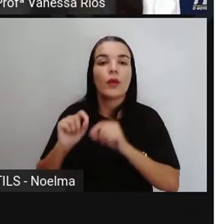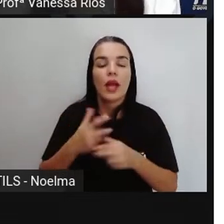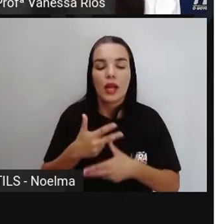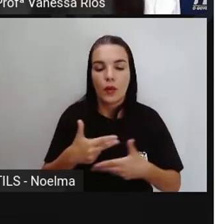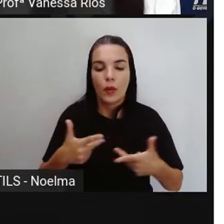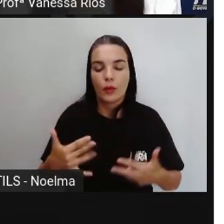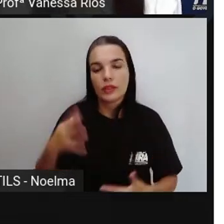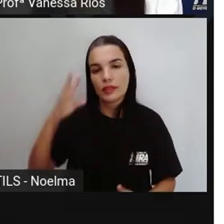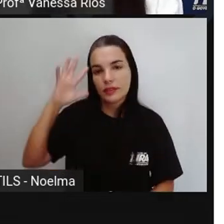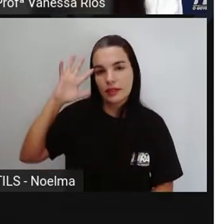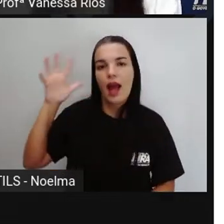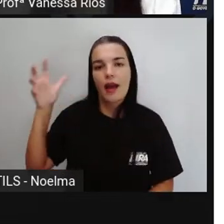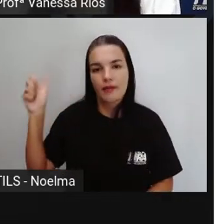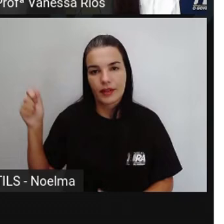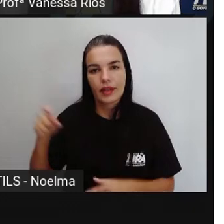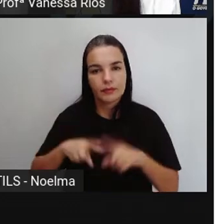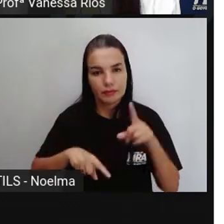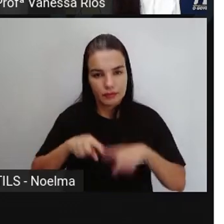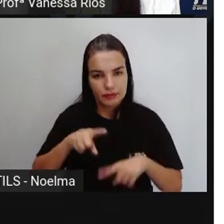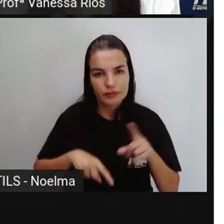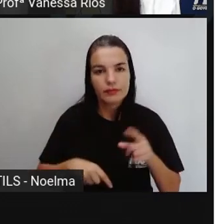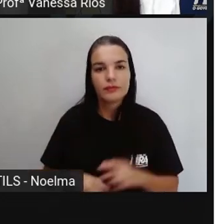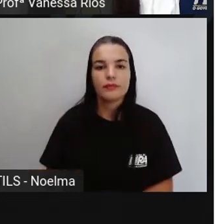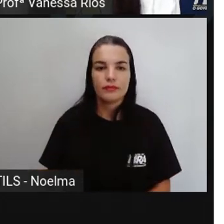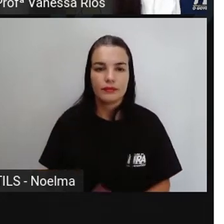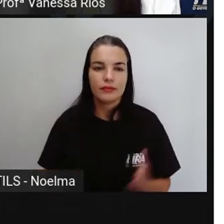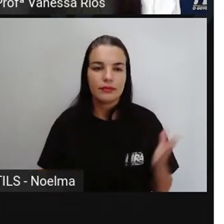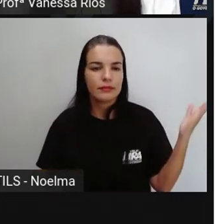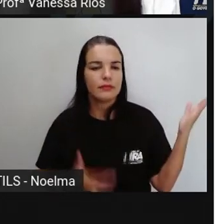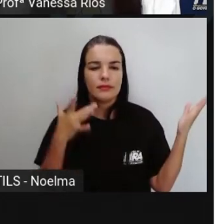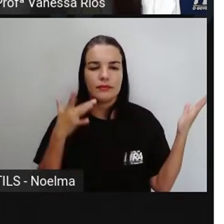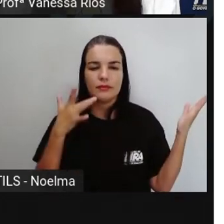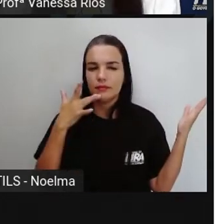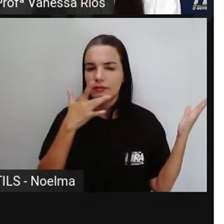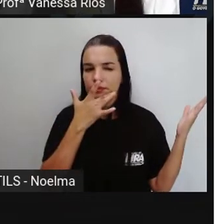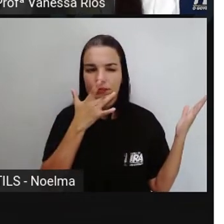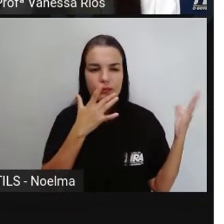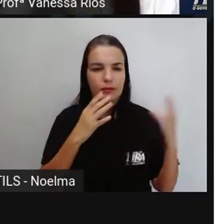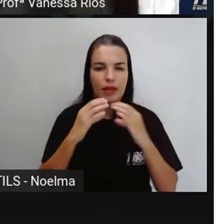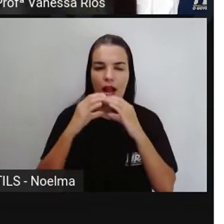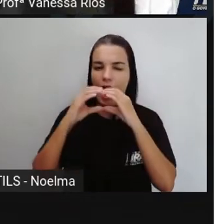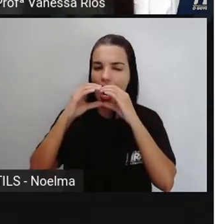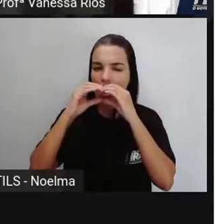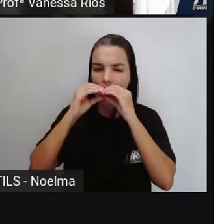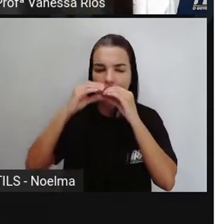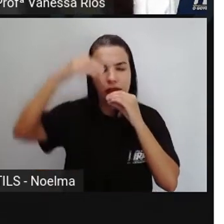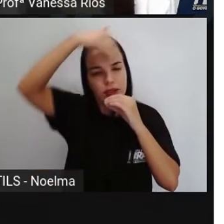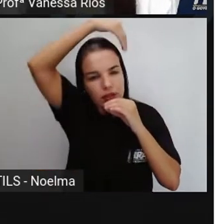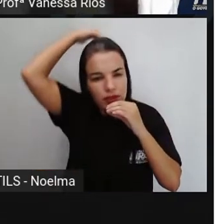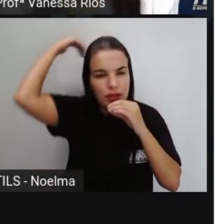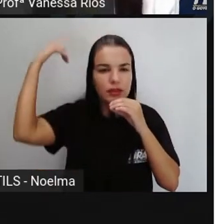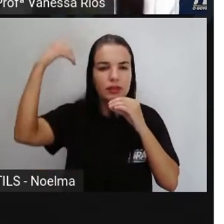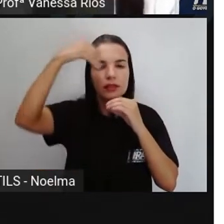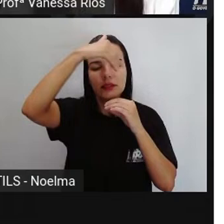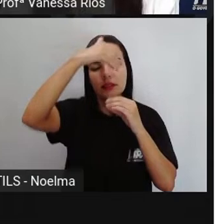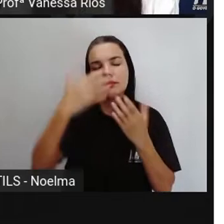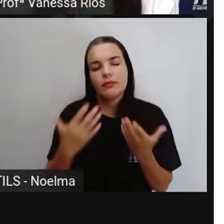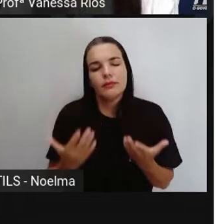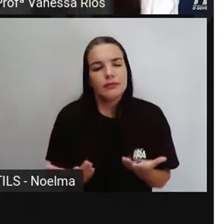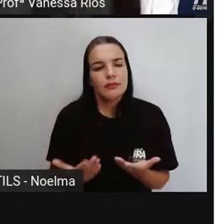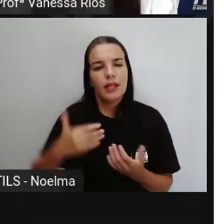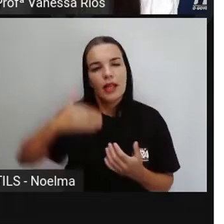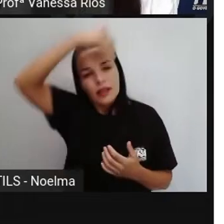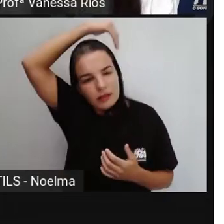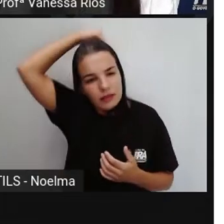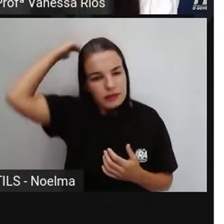temperos oriundos da África. Então, existem aí muitos pratos típicos da culinária baiana que representam, né, de